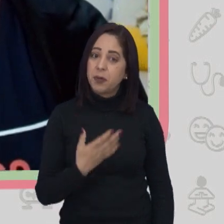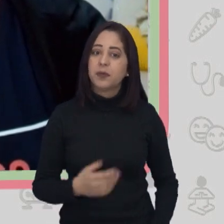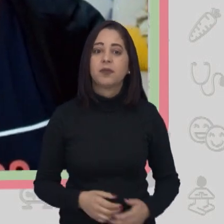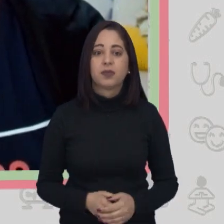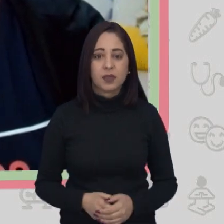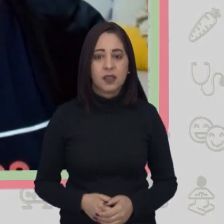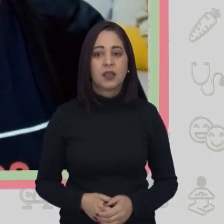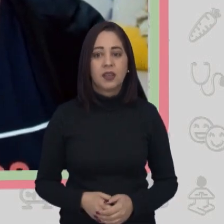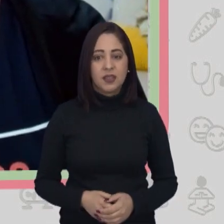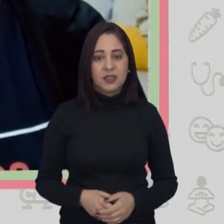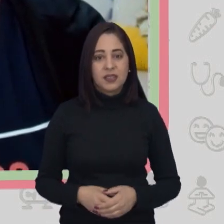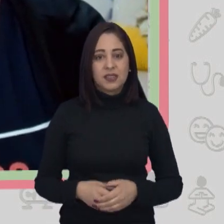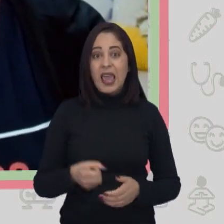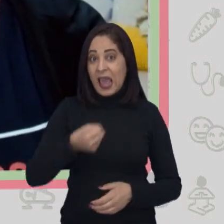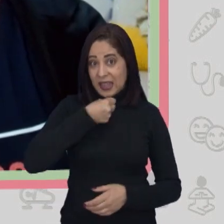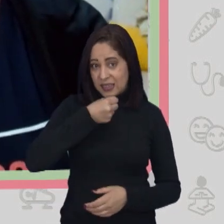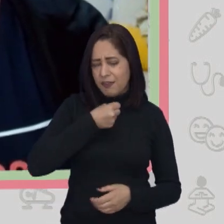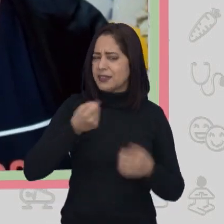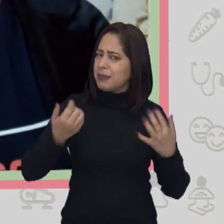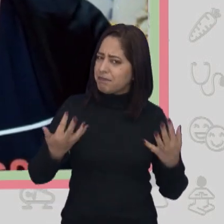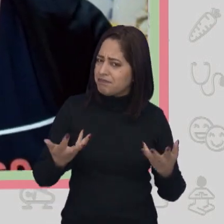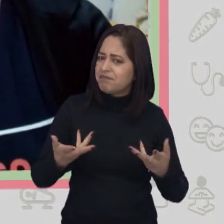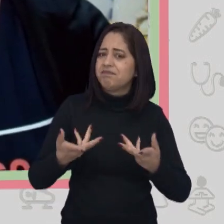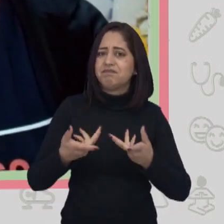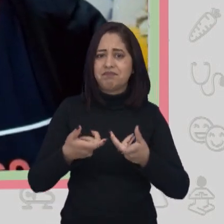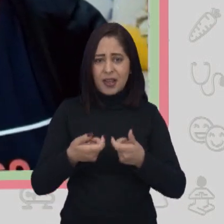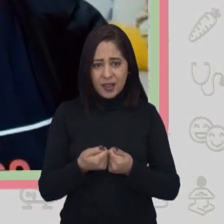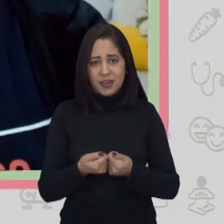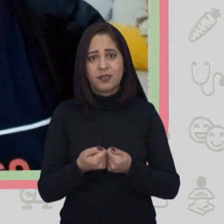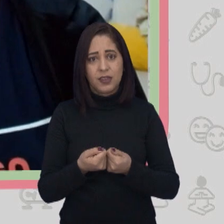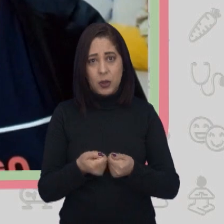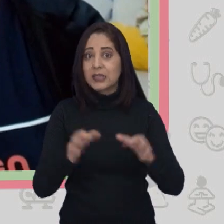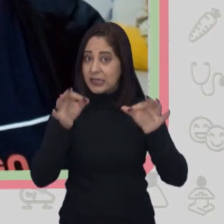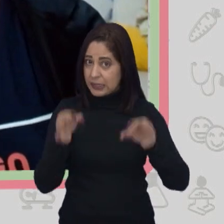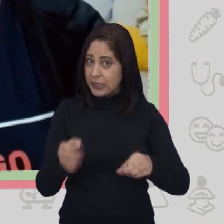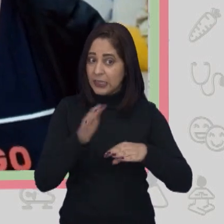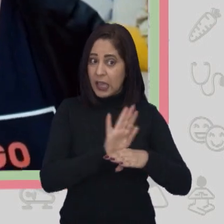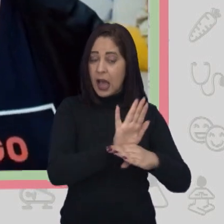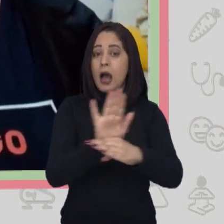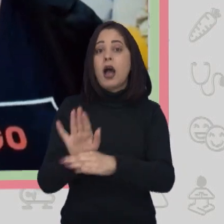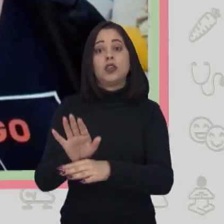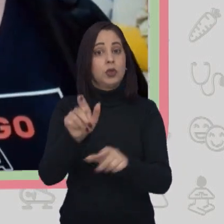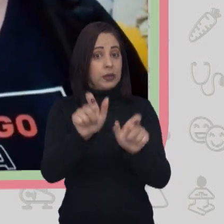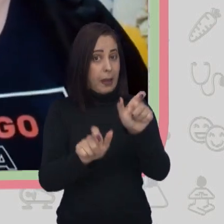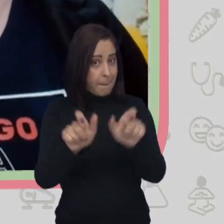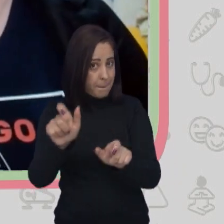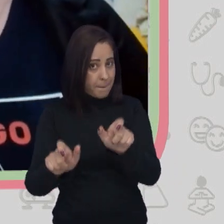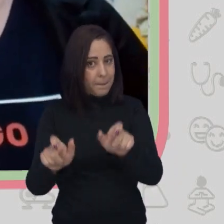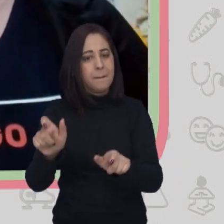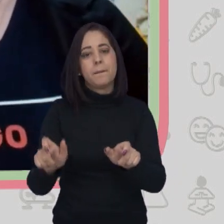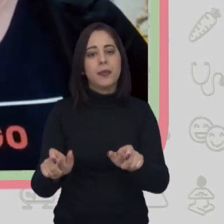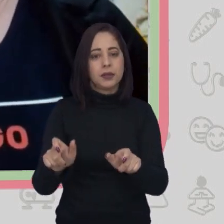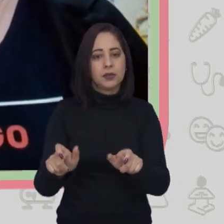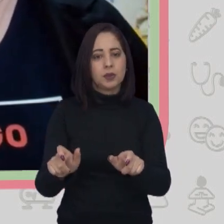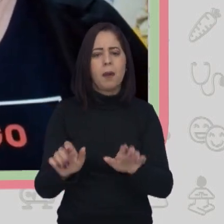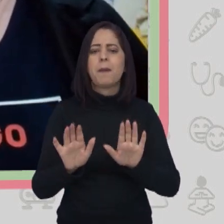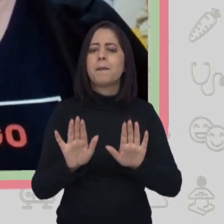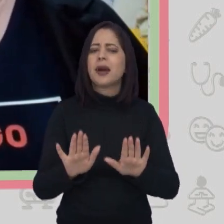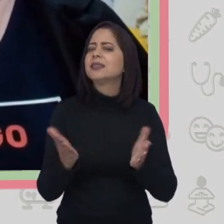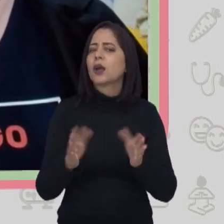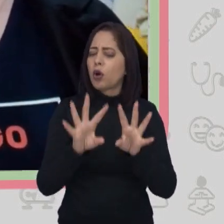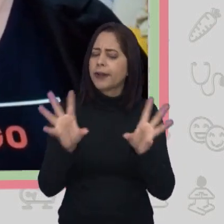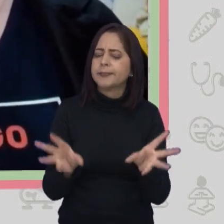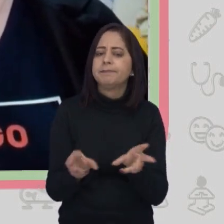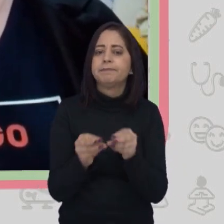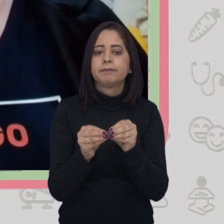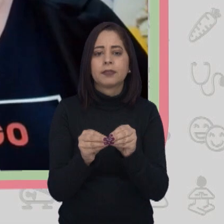incrível a sua participação. Eu tenho certeza que vai ajudar muitas pessoas que estão em casa e que também, né, são portadoras do vitiligo. Agora, para a gente